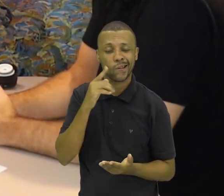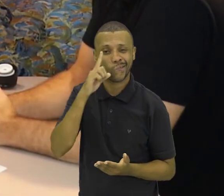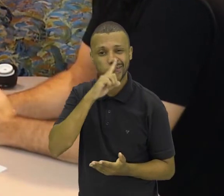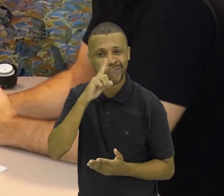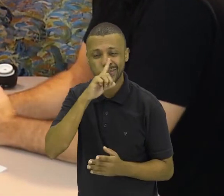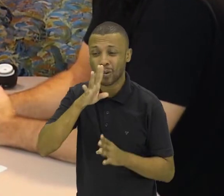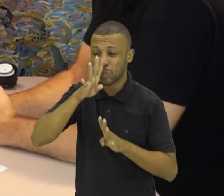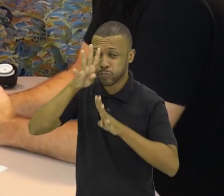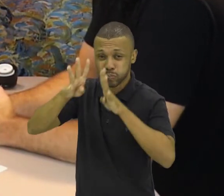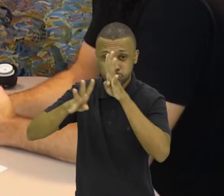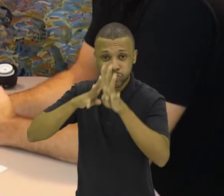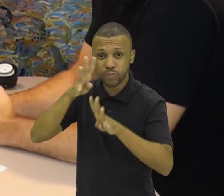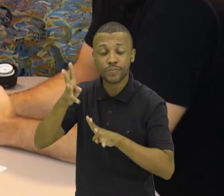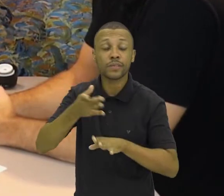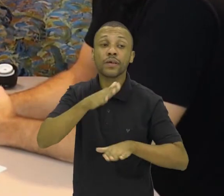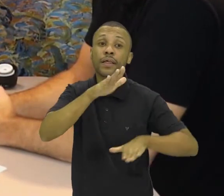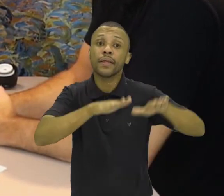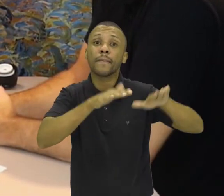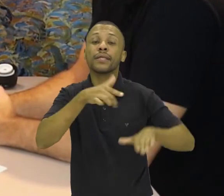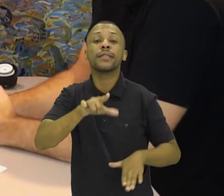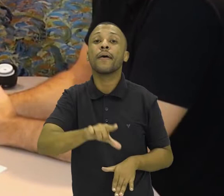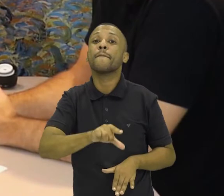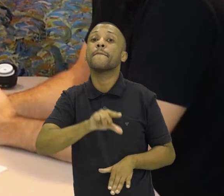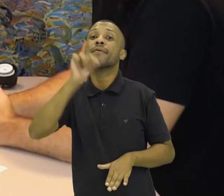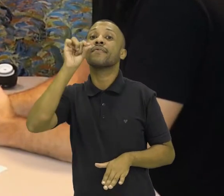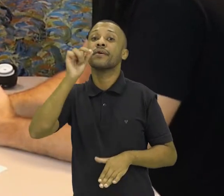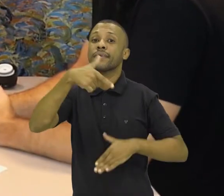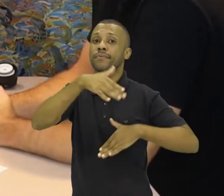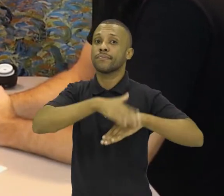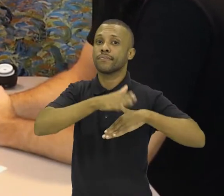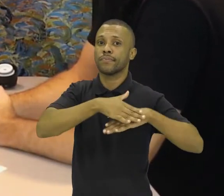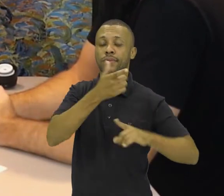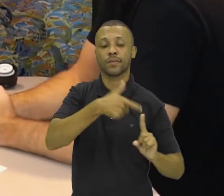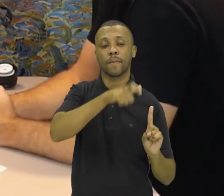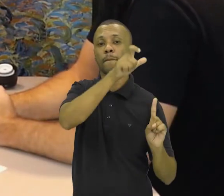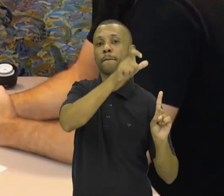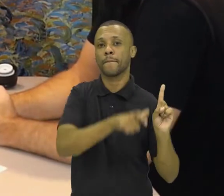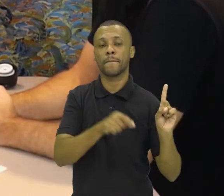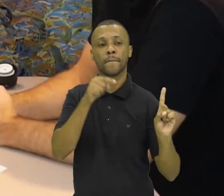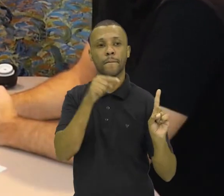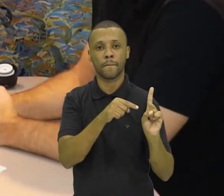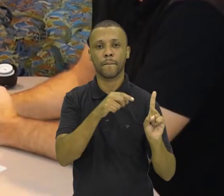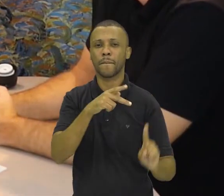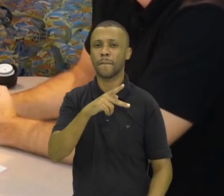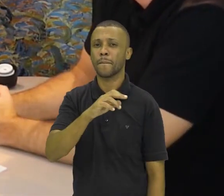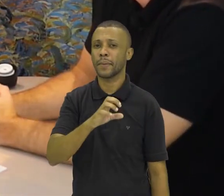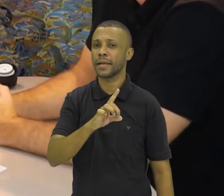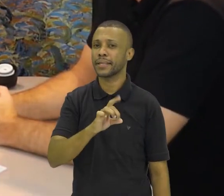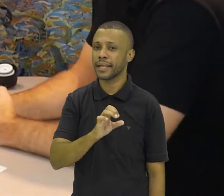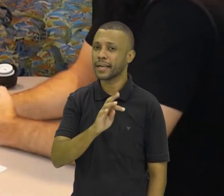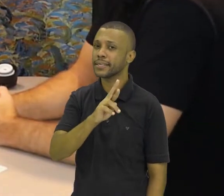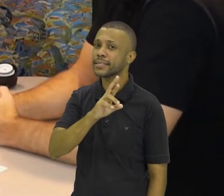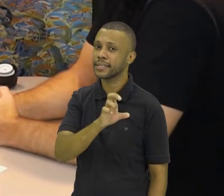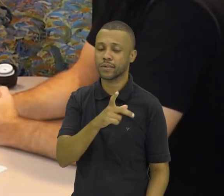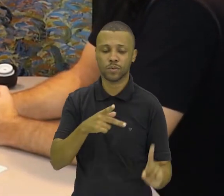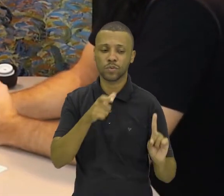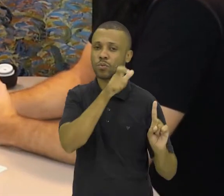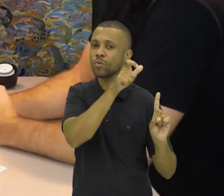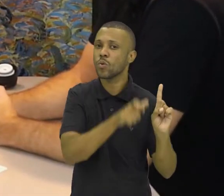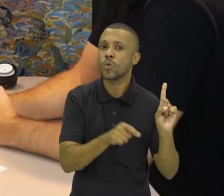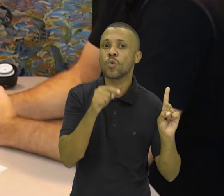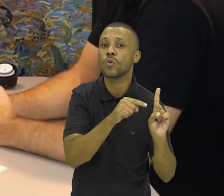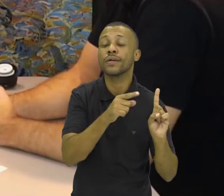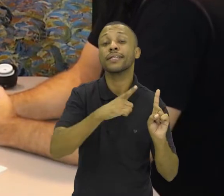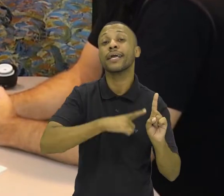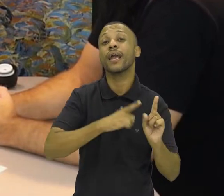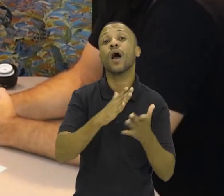dos carros e tal, mas no código a preferência é do pedestre. Então, deveria ser algo mais fluido para o pedestre do que para o carro. Tanto que em